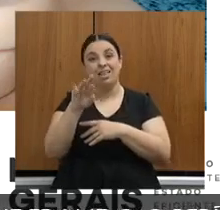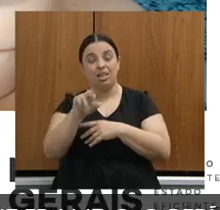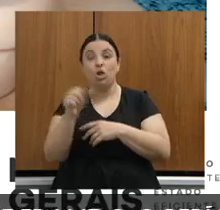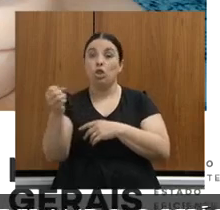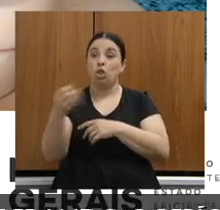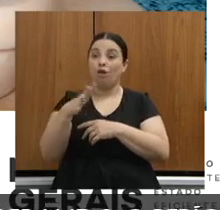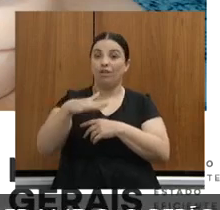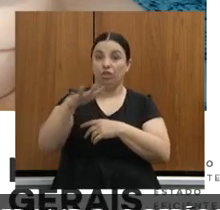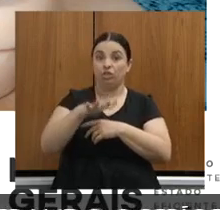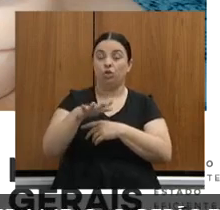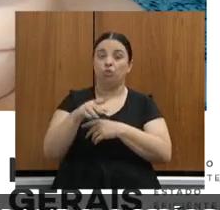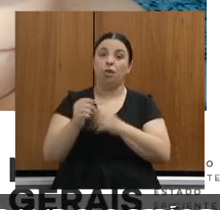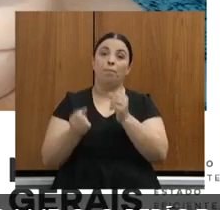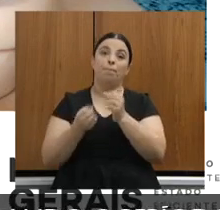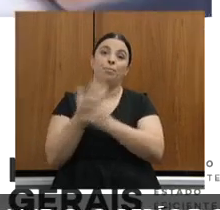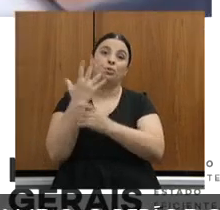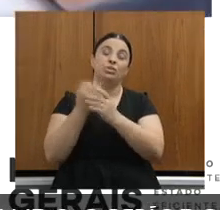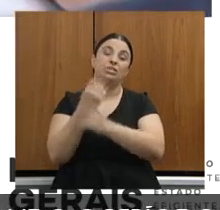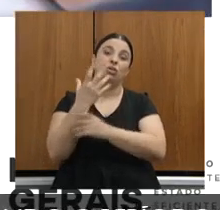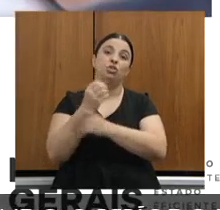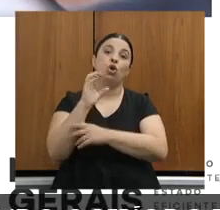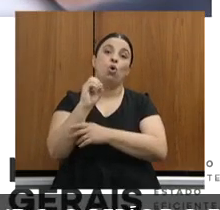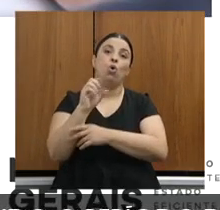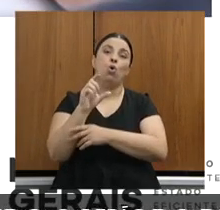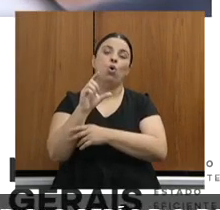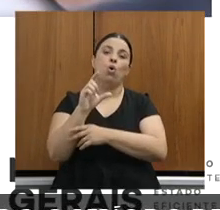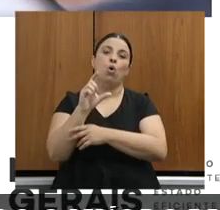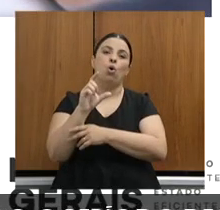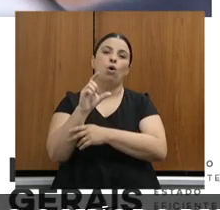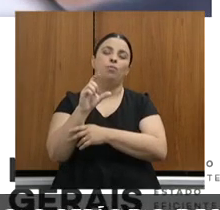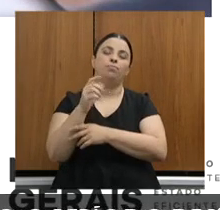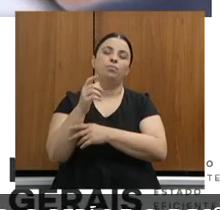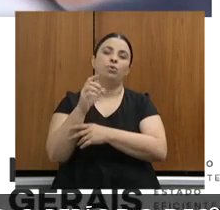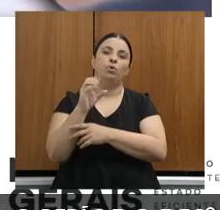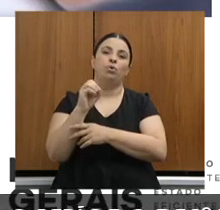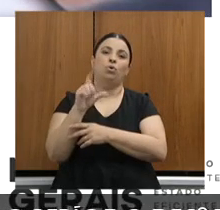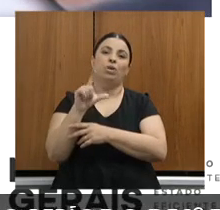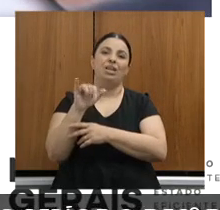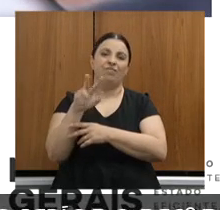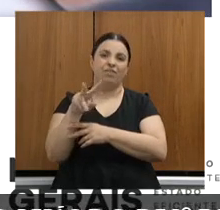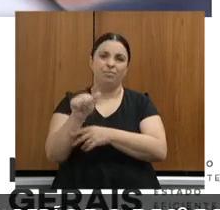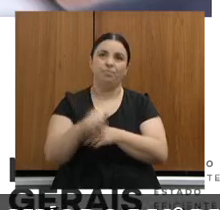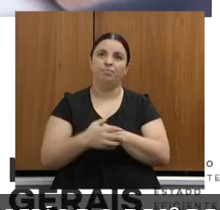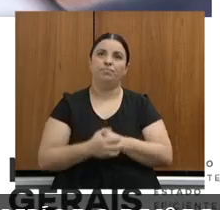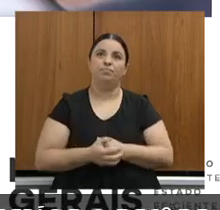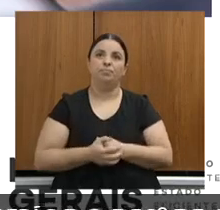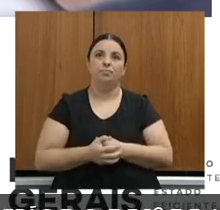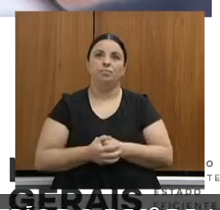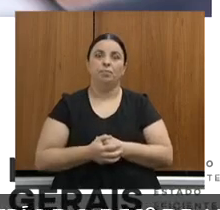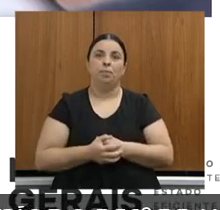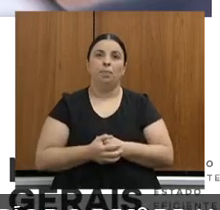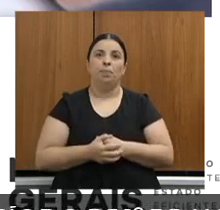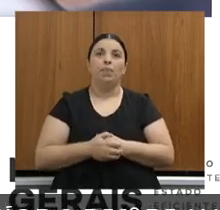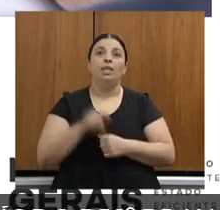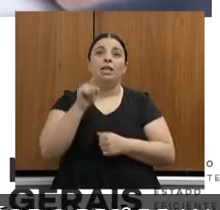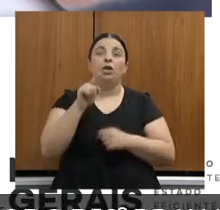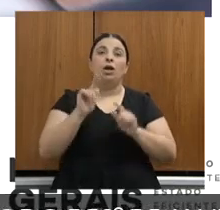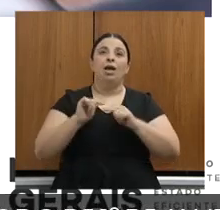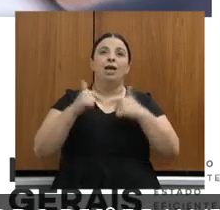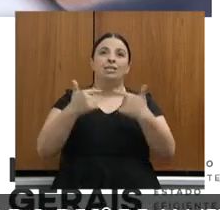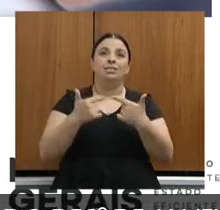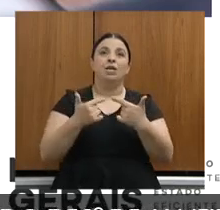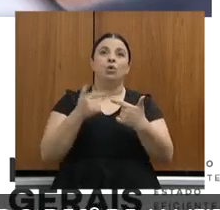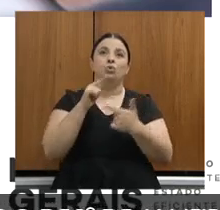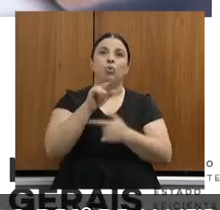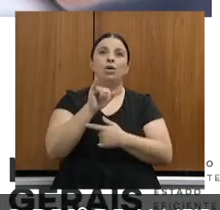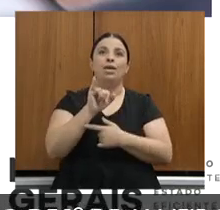nas três erro pode passar E aí e agora as ações de destaque do